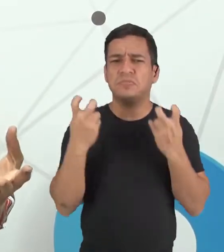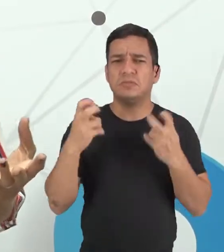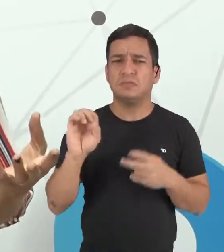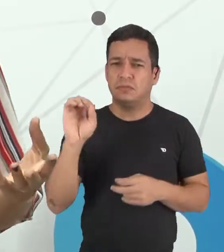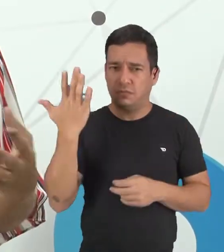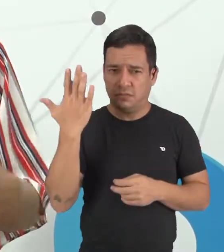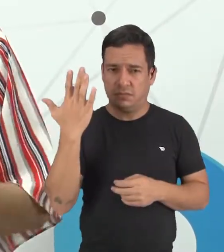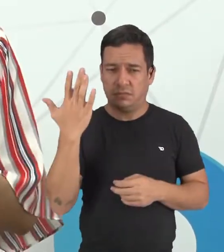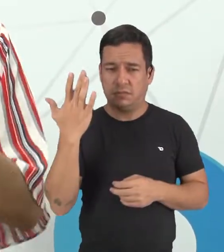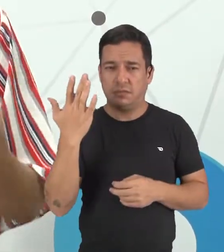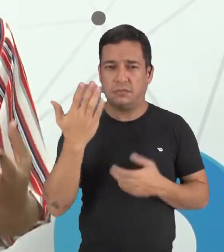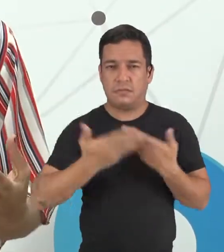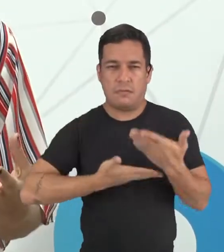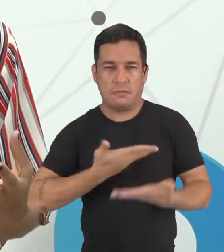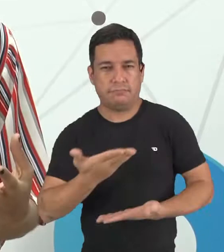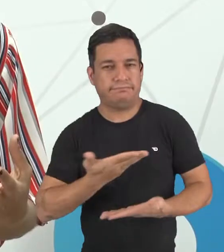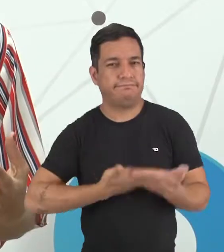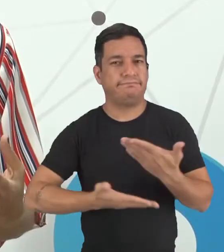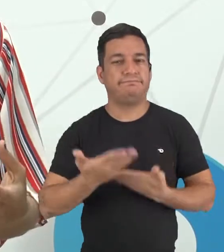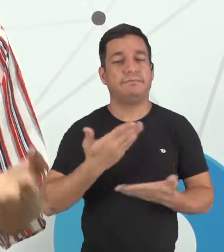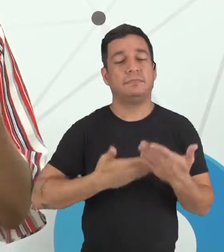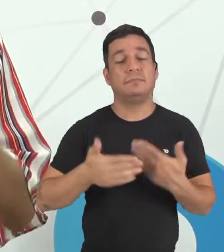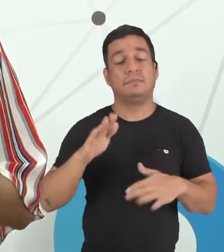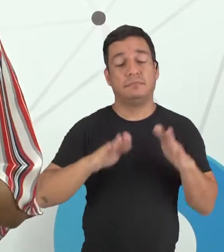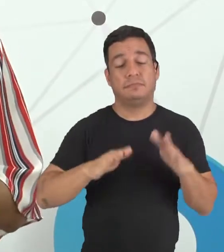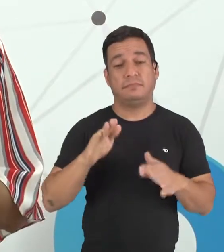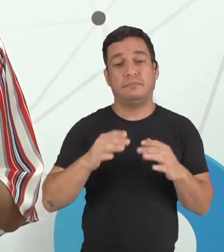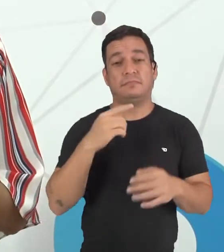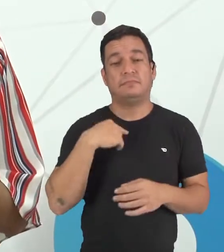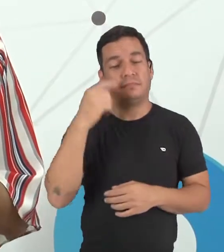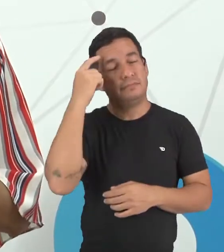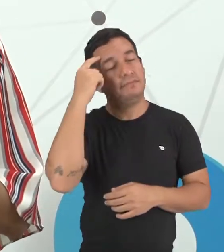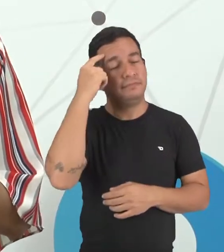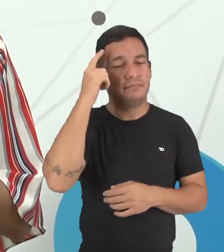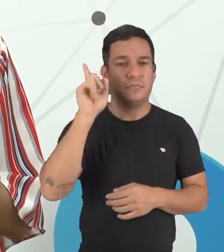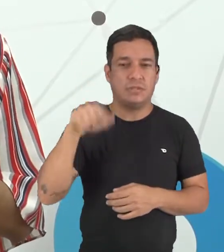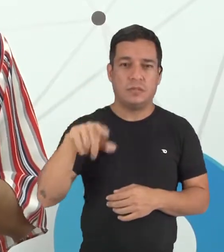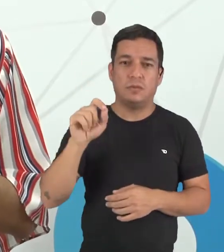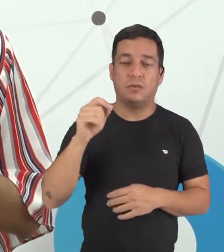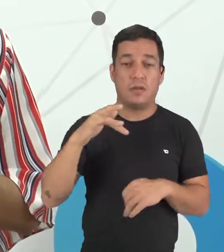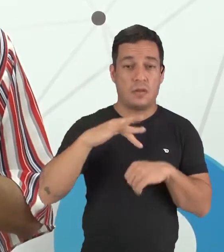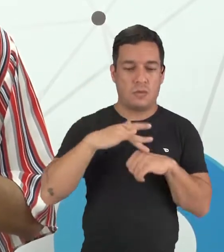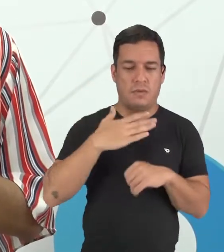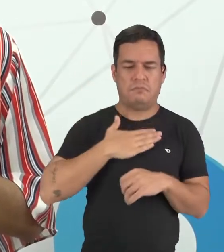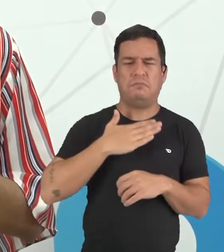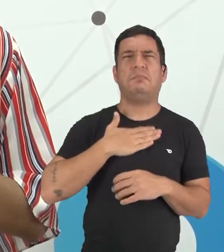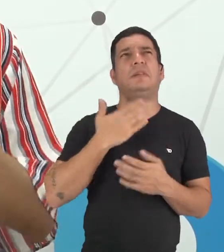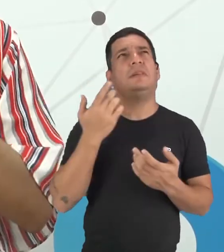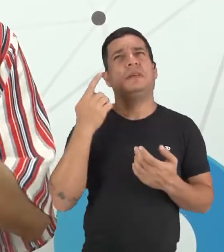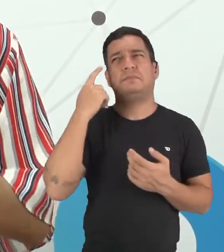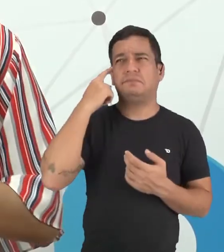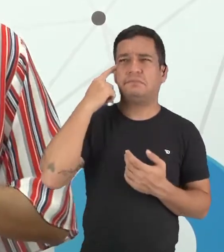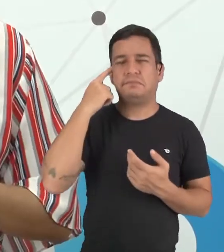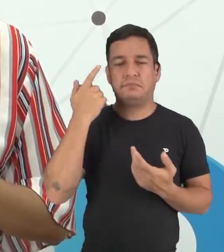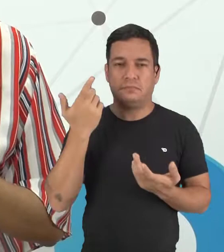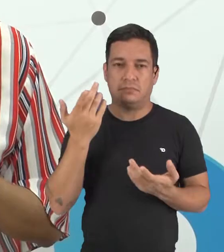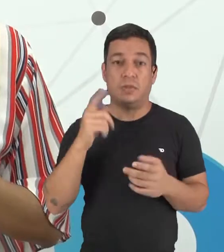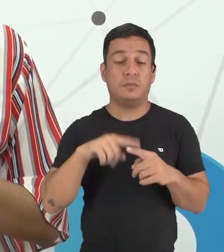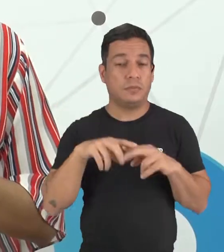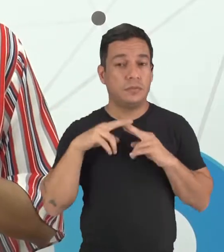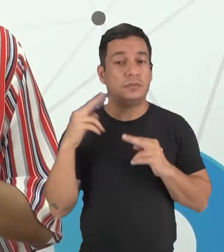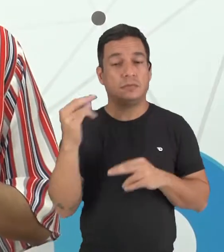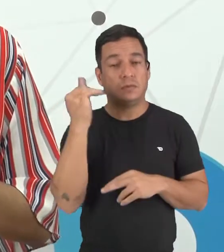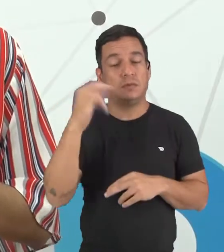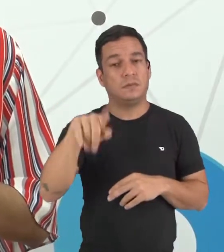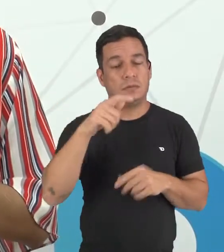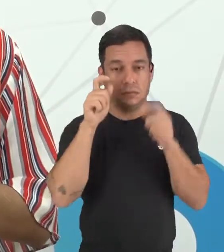que está acontecendo, se envolve de uma forma e muitas vezes a gente chega a pensar que realmente a culpa é nossa. Por isso que é importante